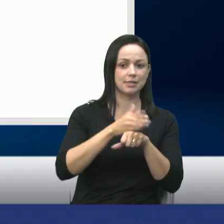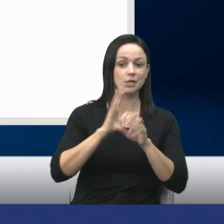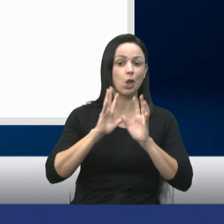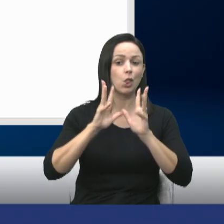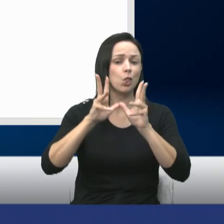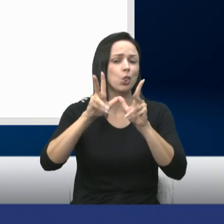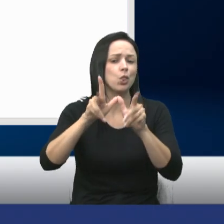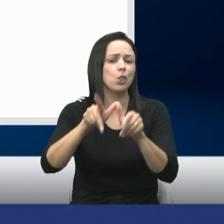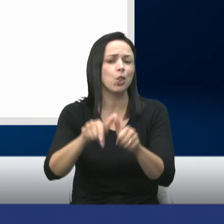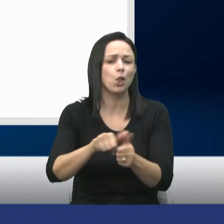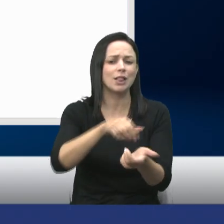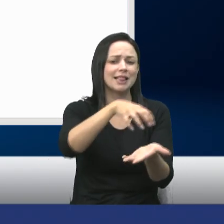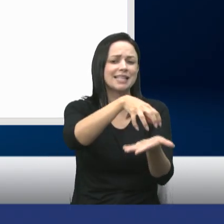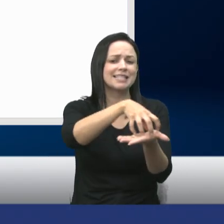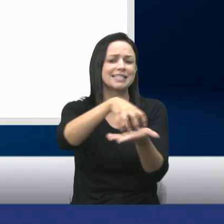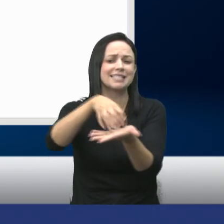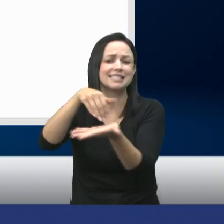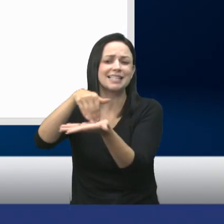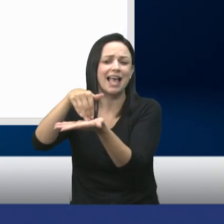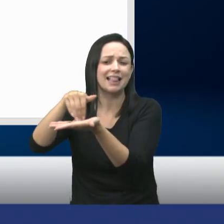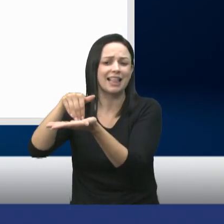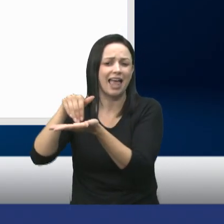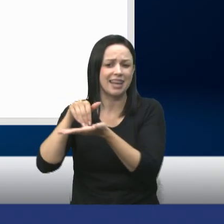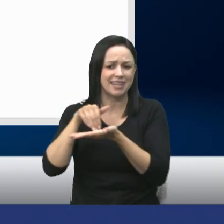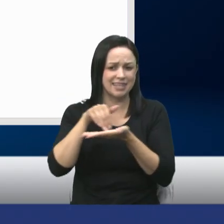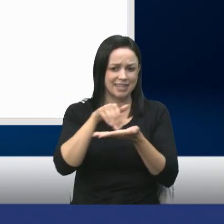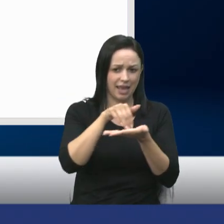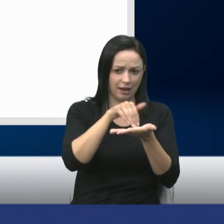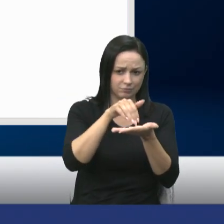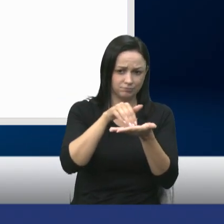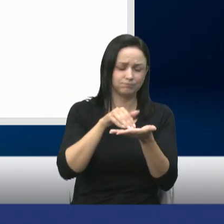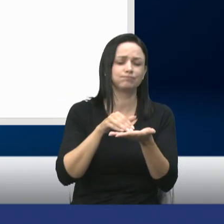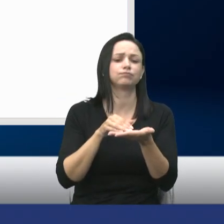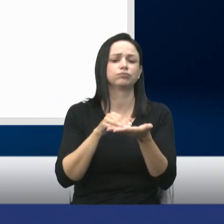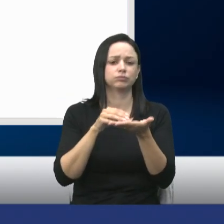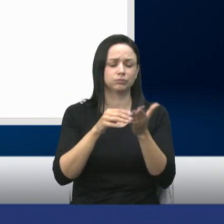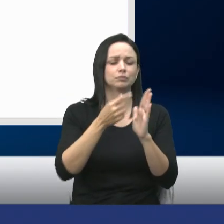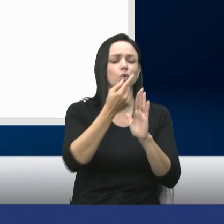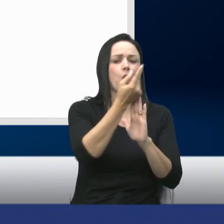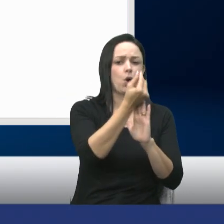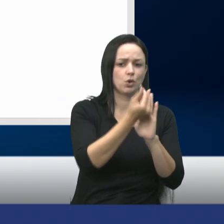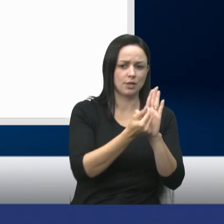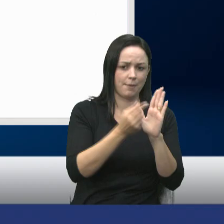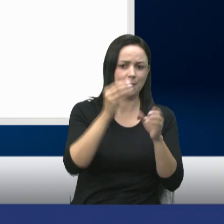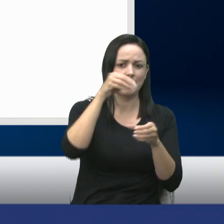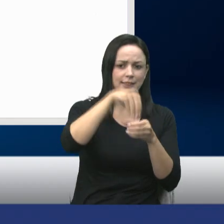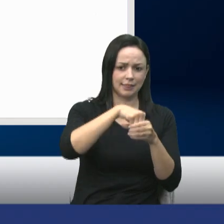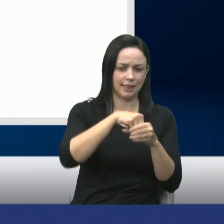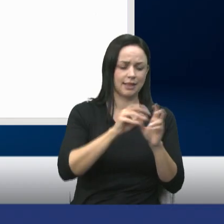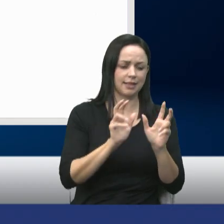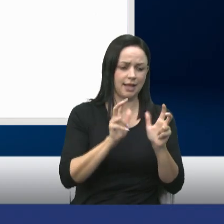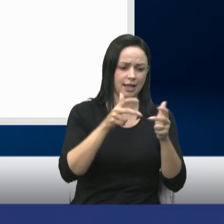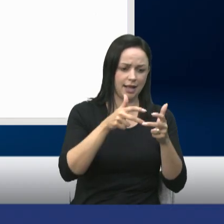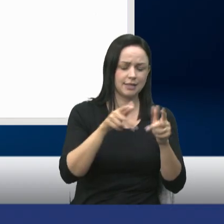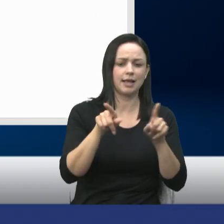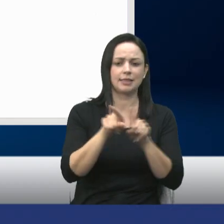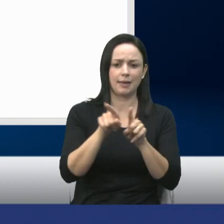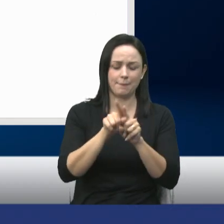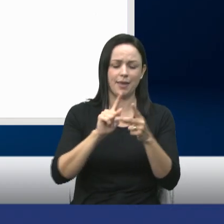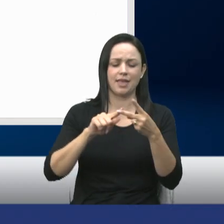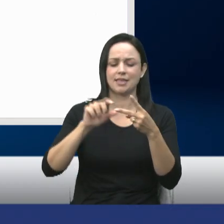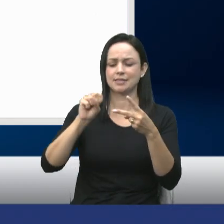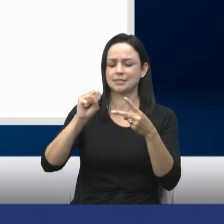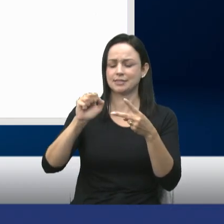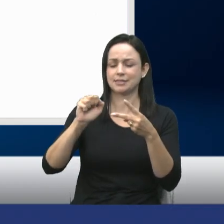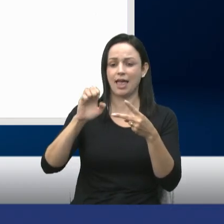municipais, inclusive com os orçamentos da Câmara e da Agência Reguladora do SAENJA.